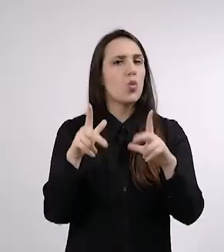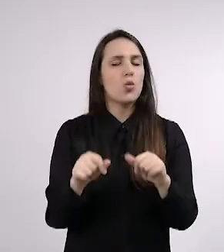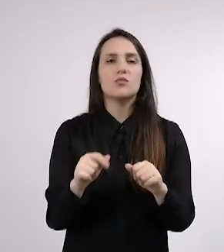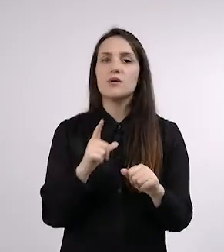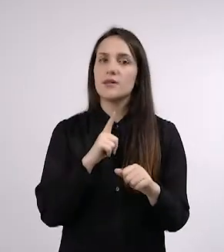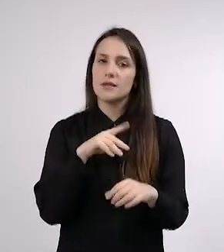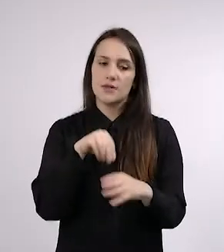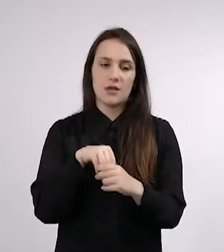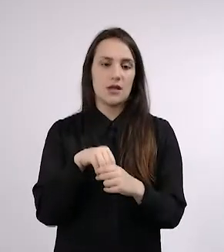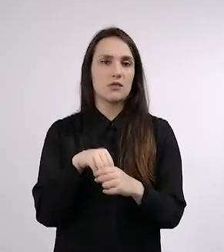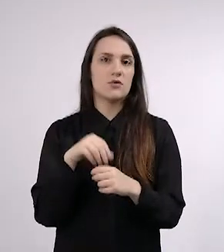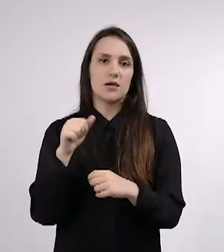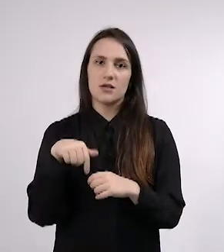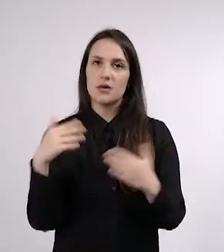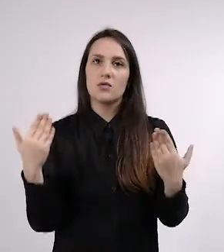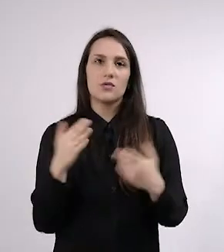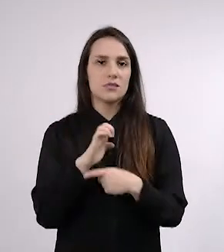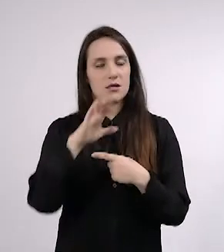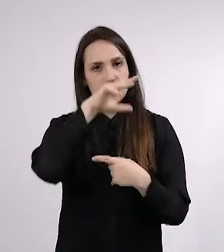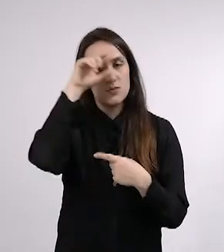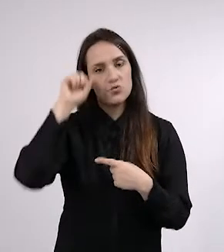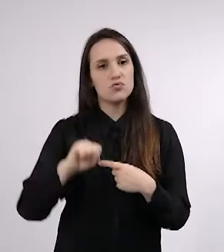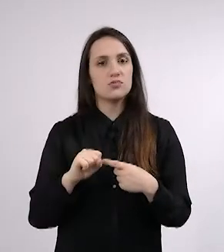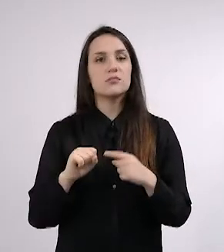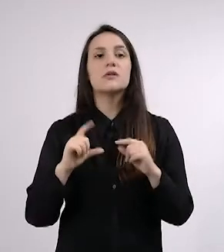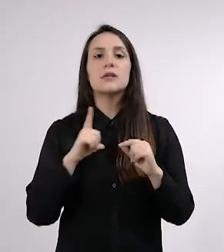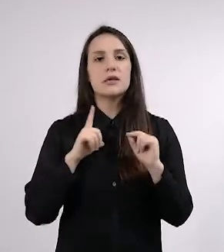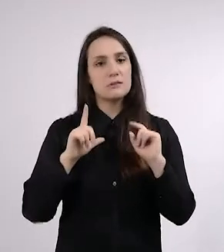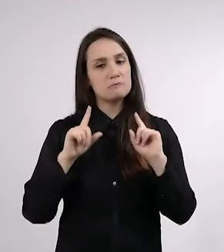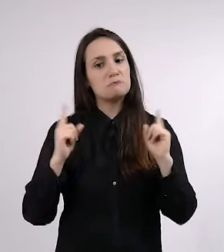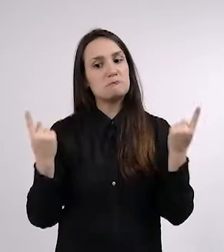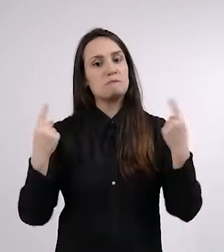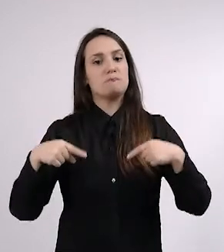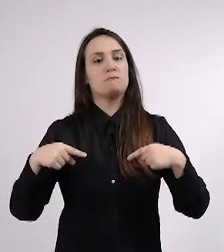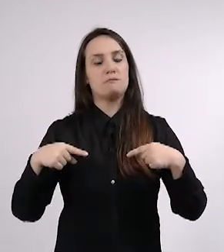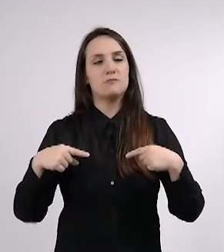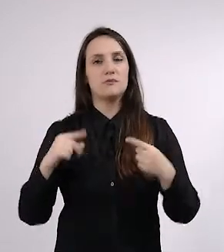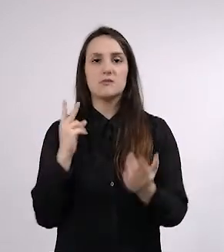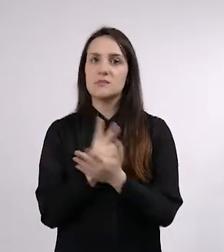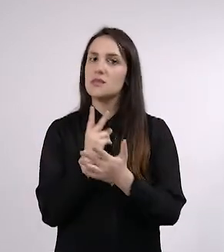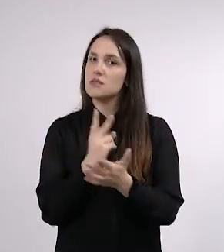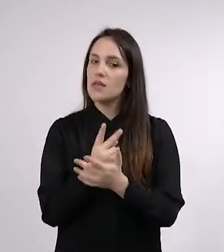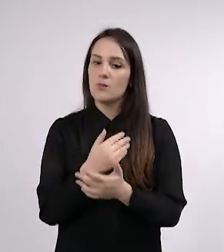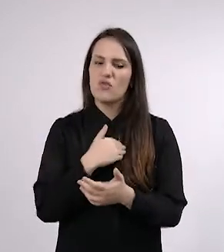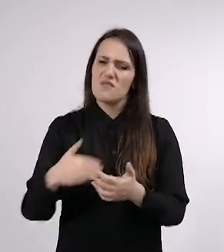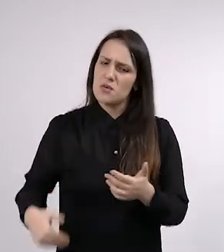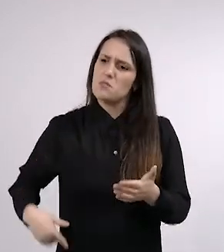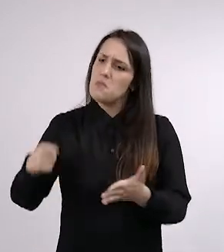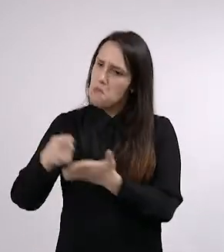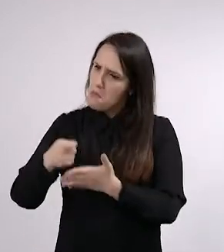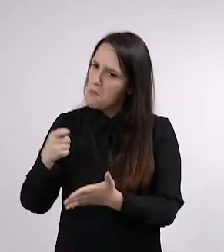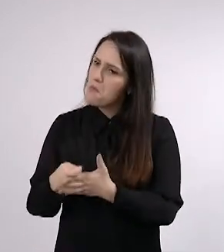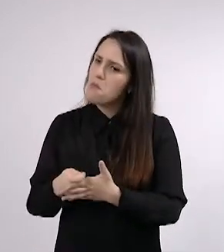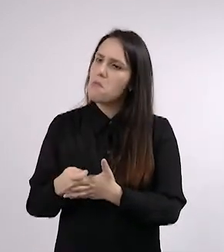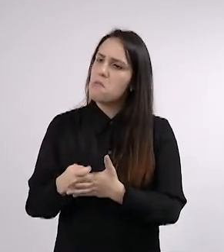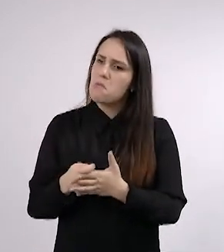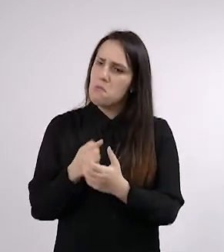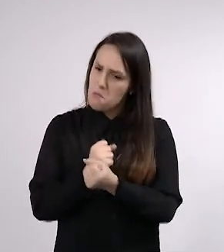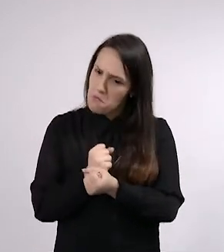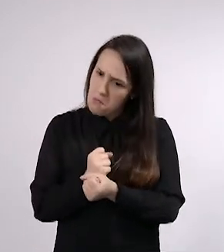que existem, com todos os desafios propostos. Ele sempre cobrou muito da equipe